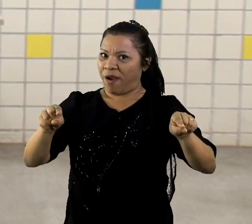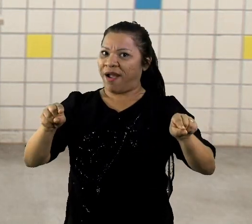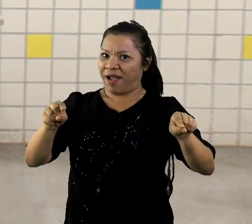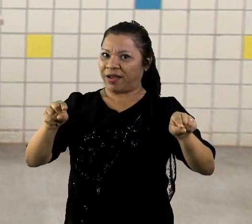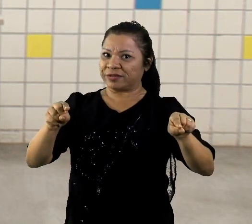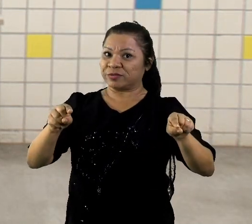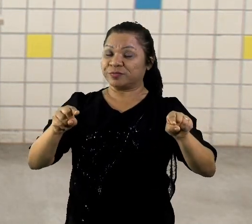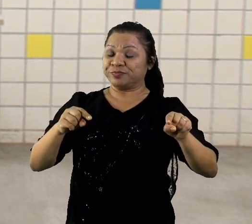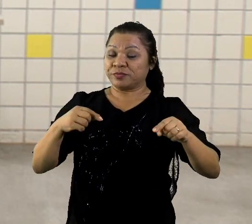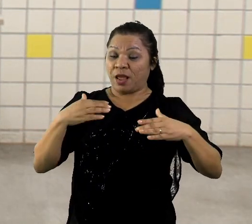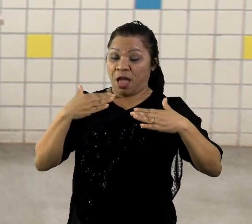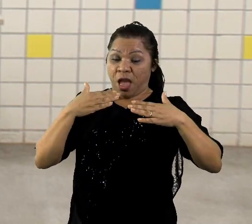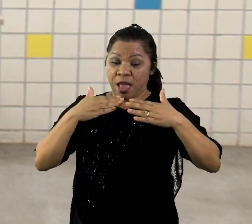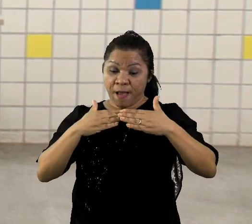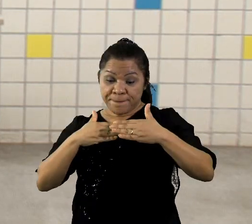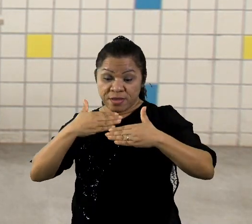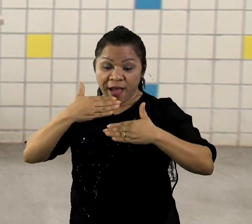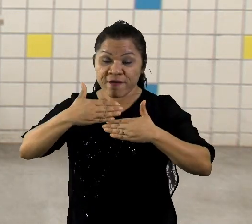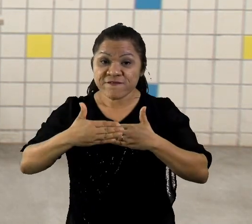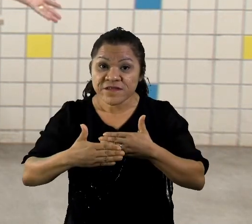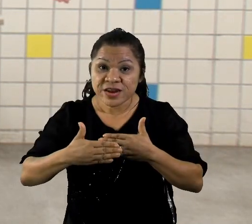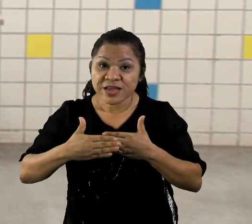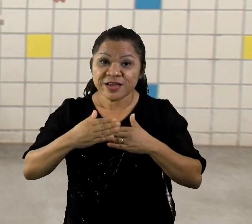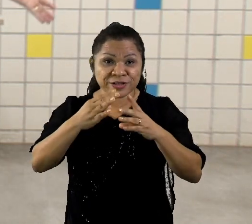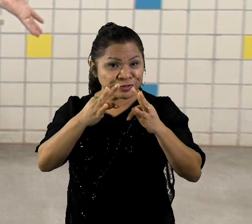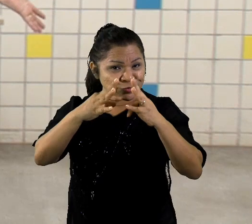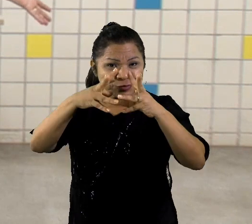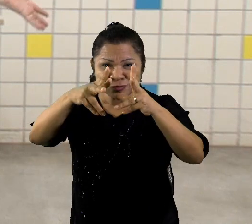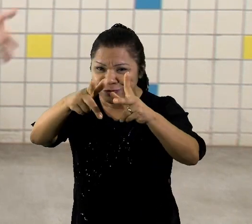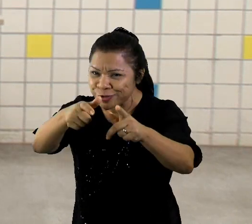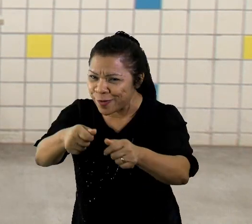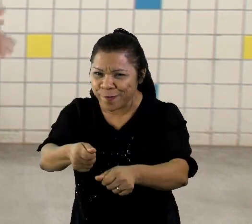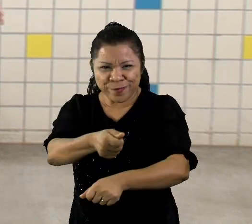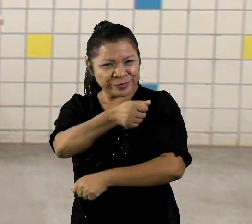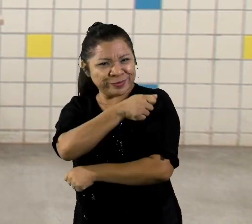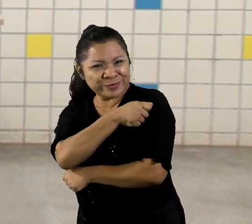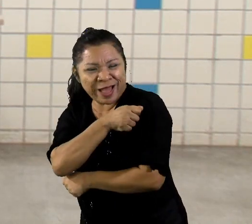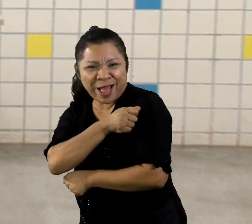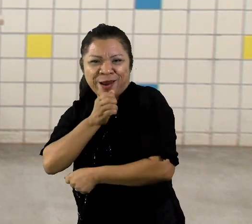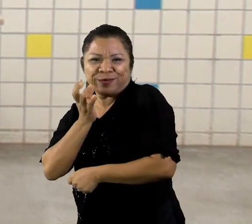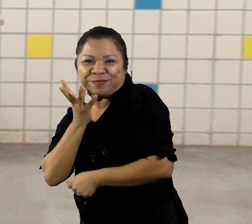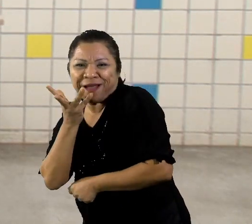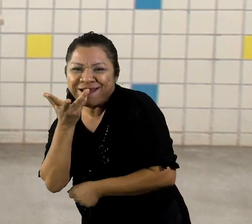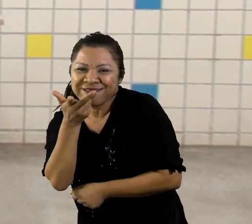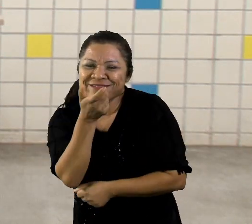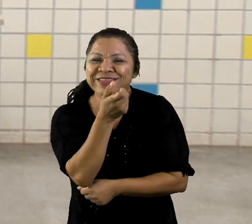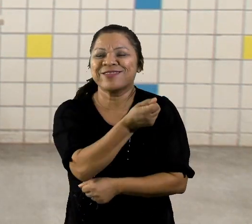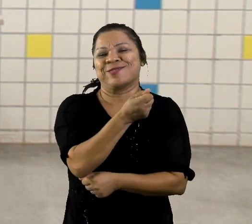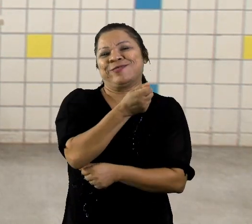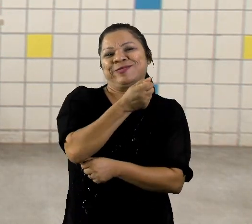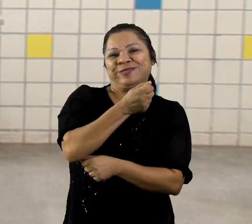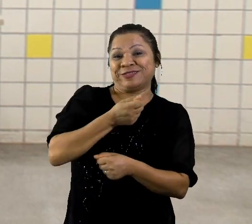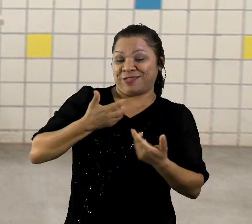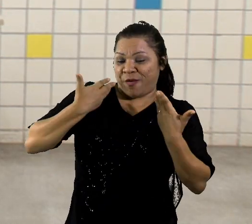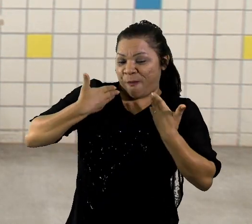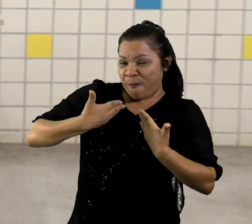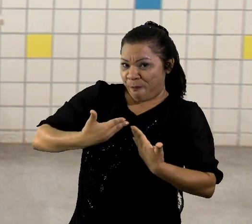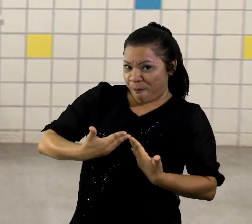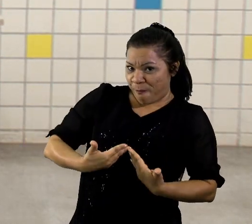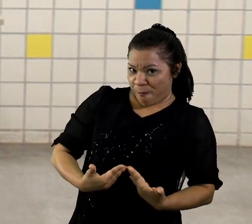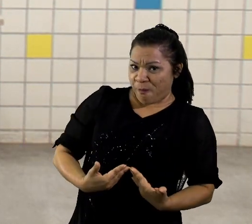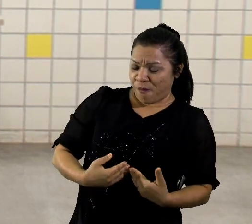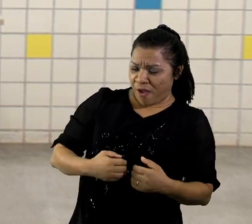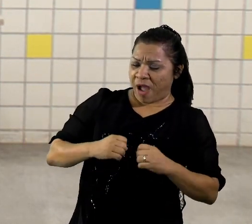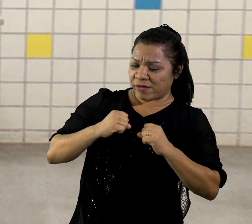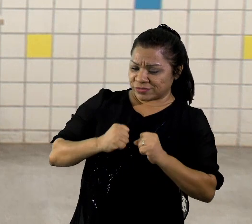está? Está todos vocês, meus alunos maravilhosos. Isso aí. O seu corpo também, ele serve como